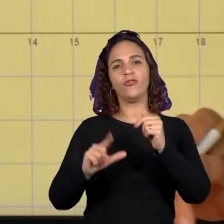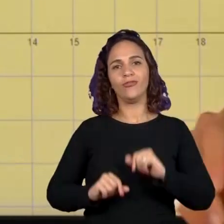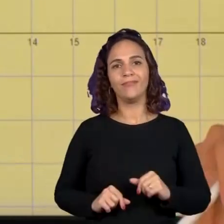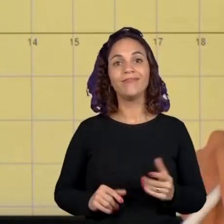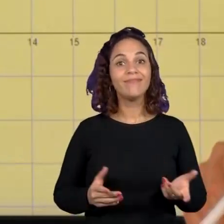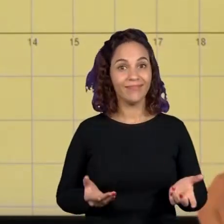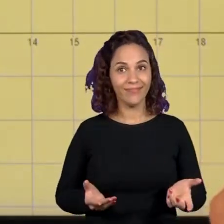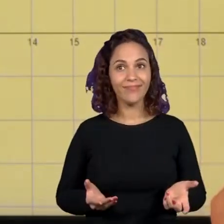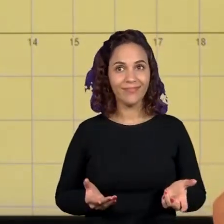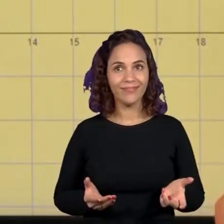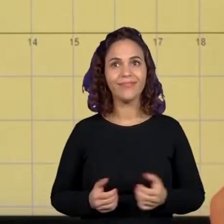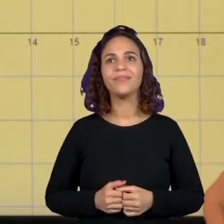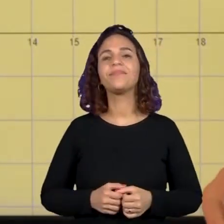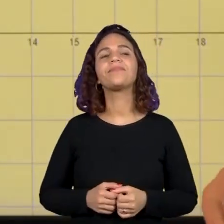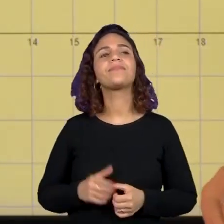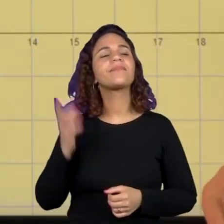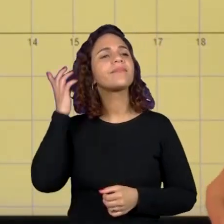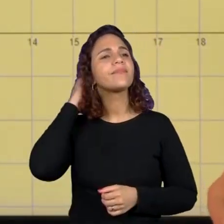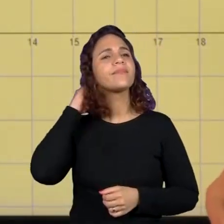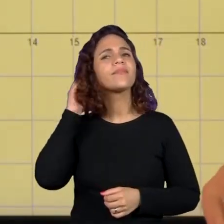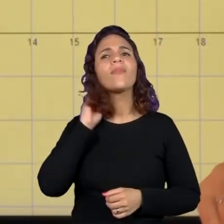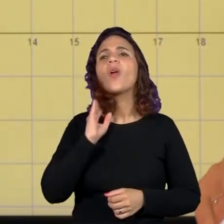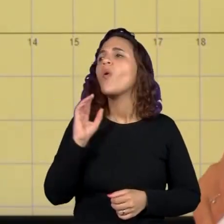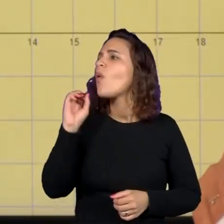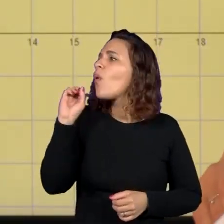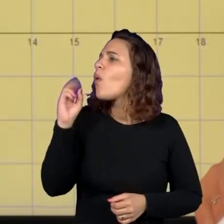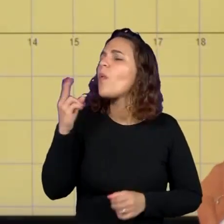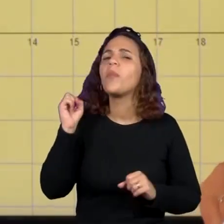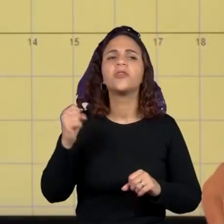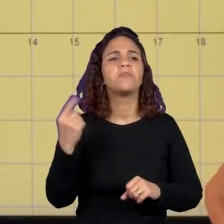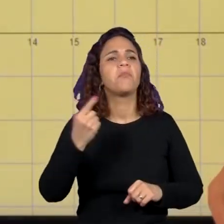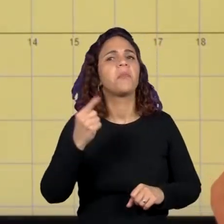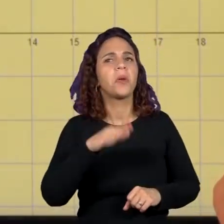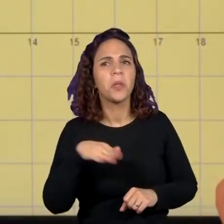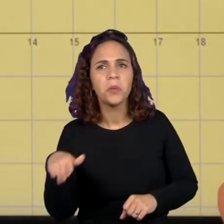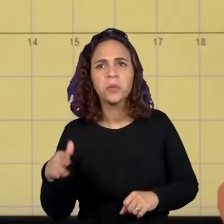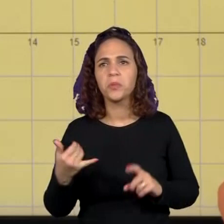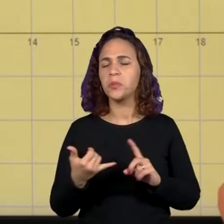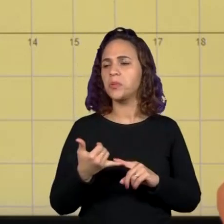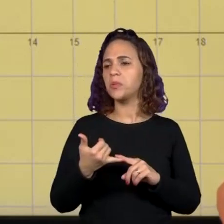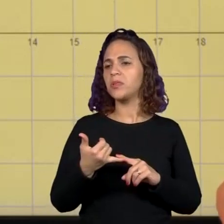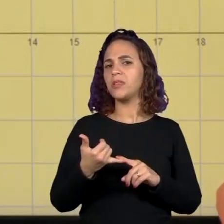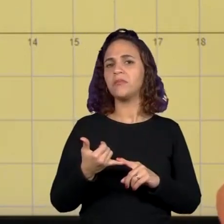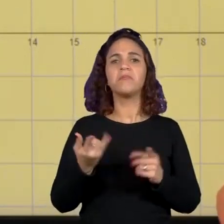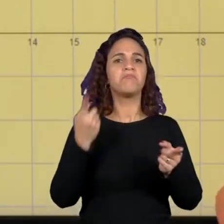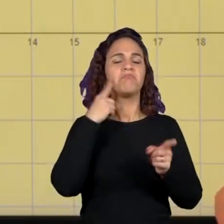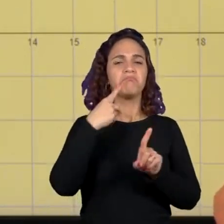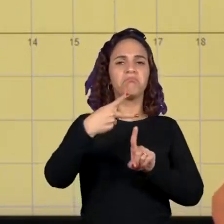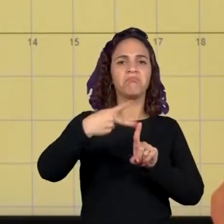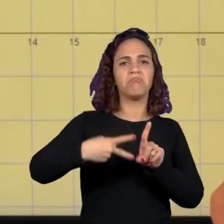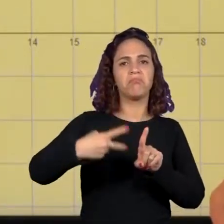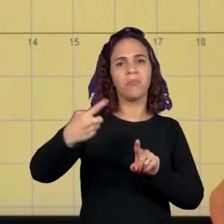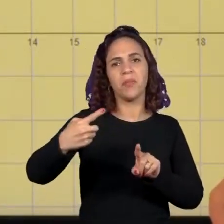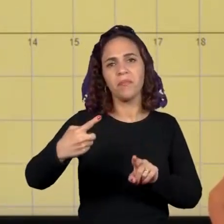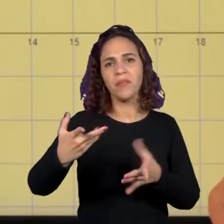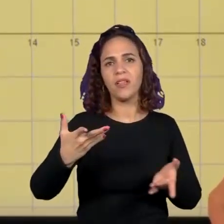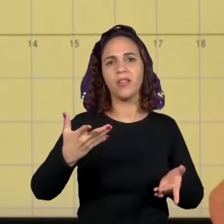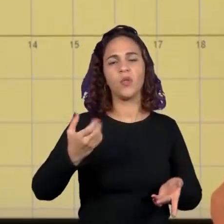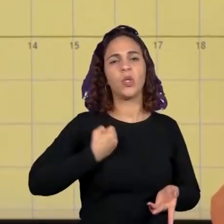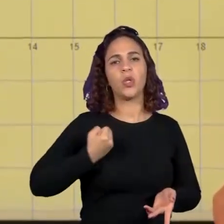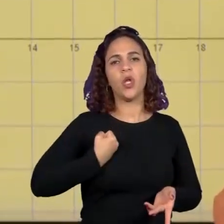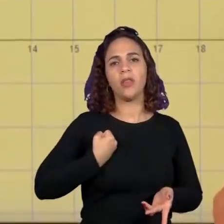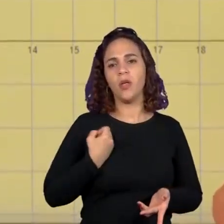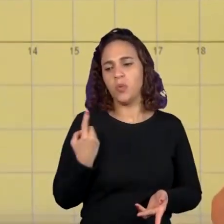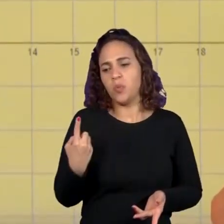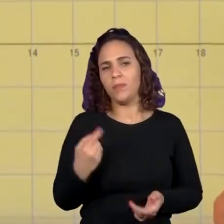Tá. Isso. Ou pode até ser o primeiro estudante, o primeiro bimestre tirou nota